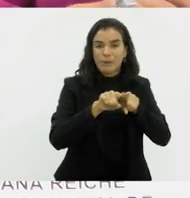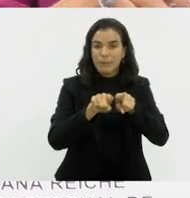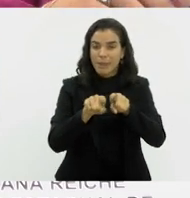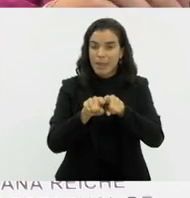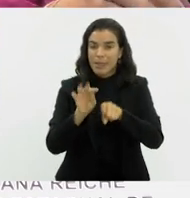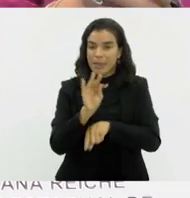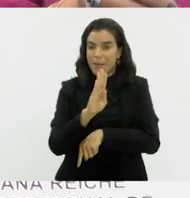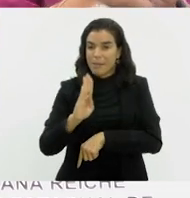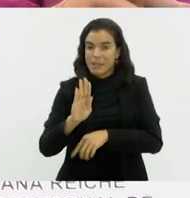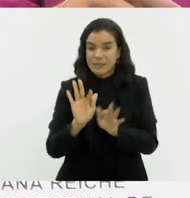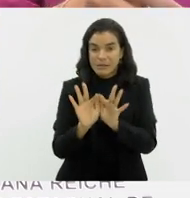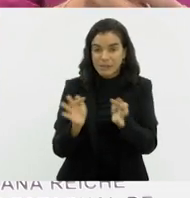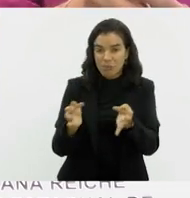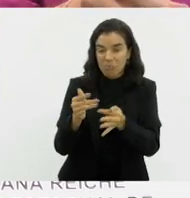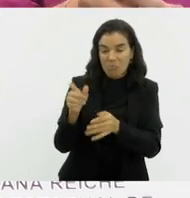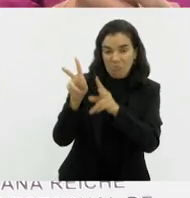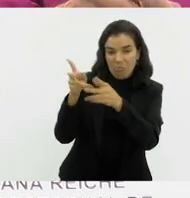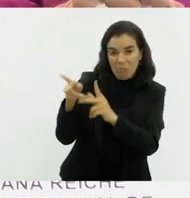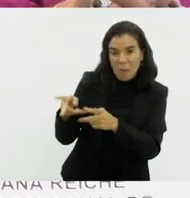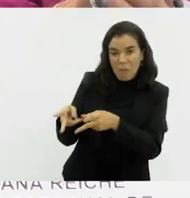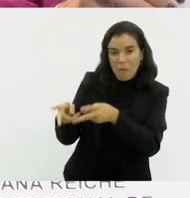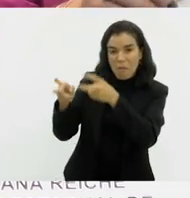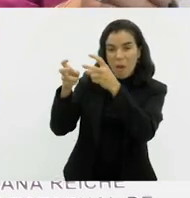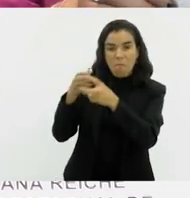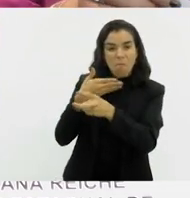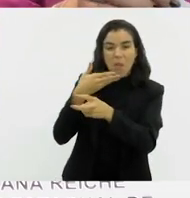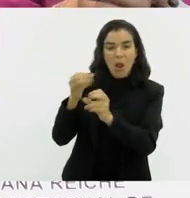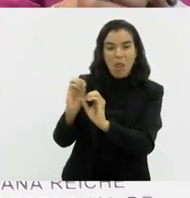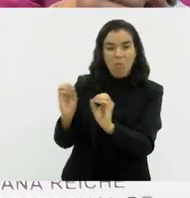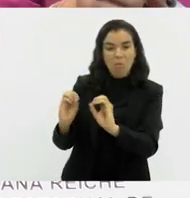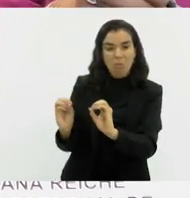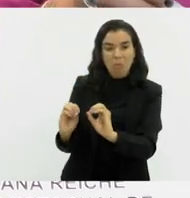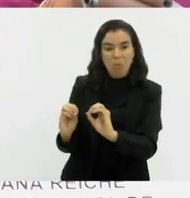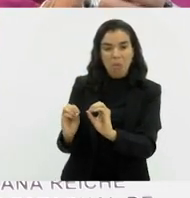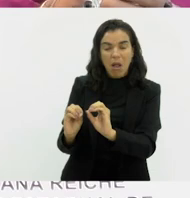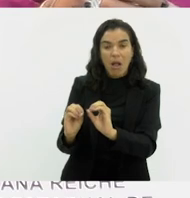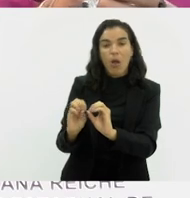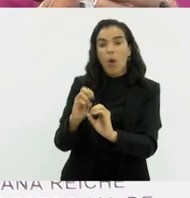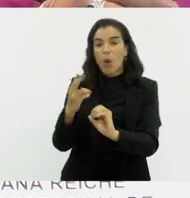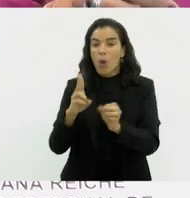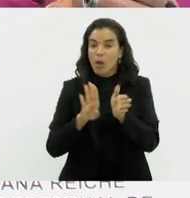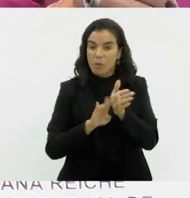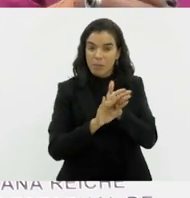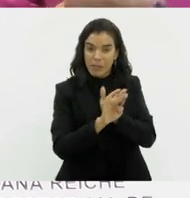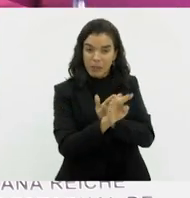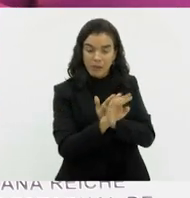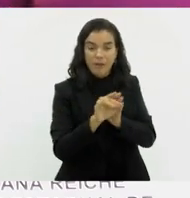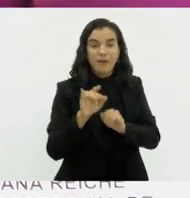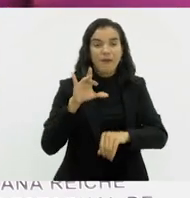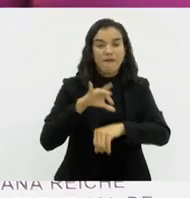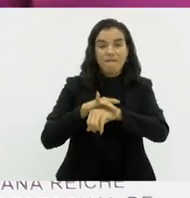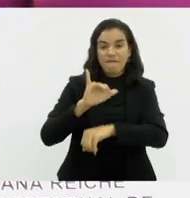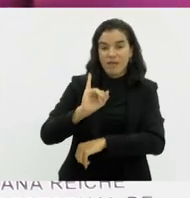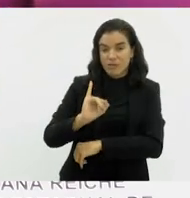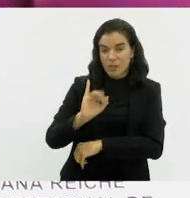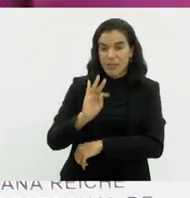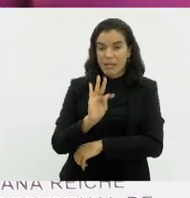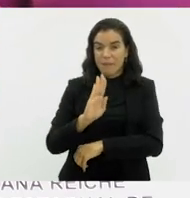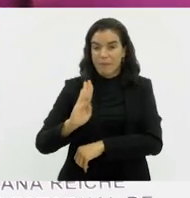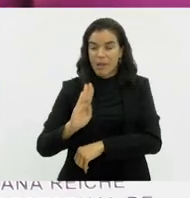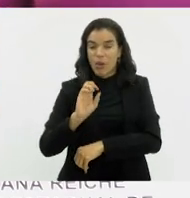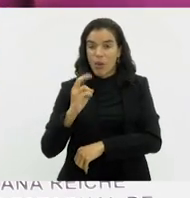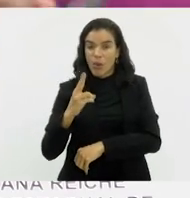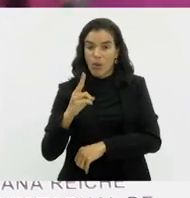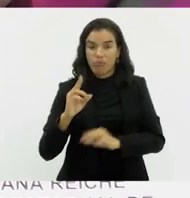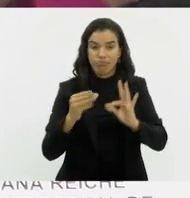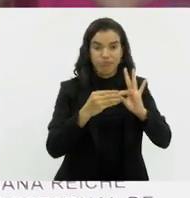TB sem apresentação de melhoria clínica ou bacteriológica, infecção por TB e com a infecção pelo